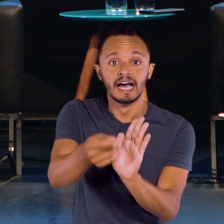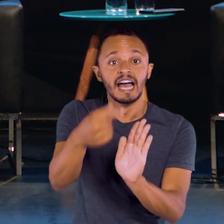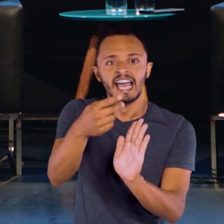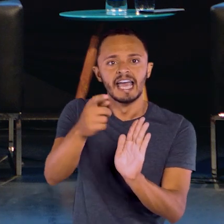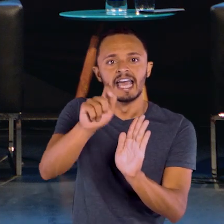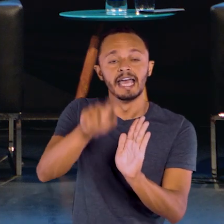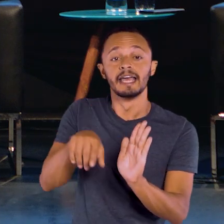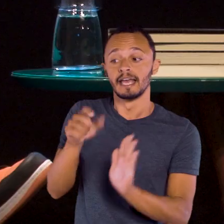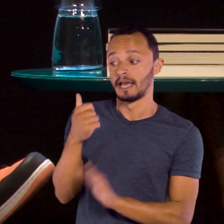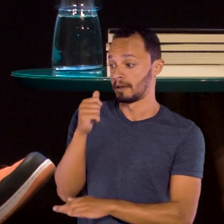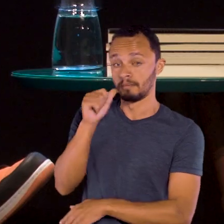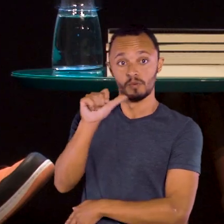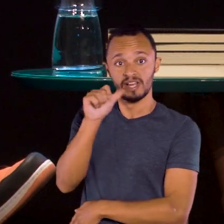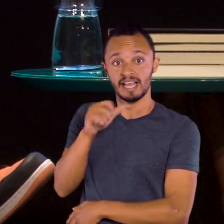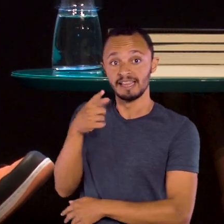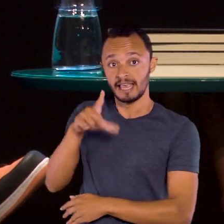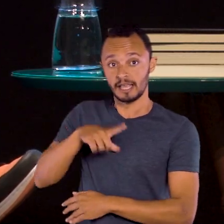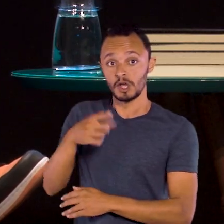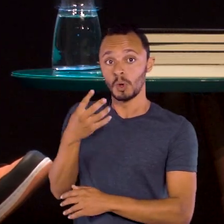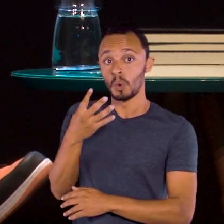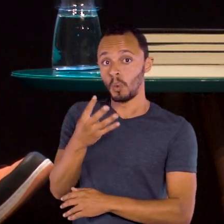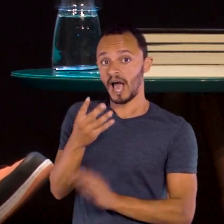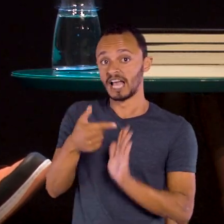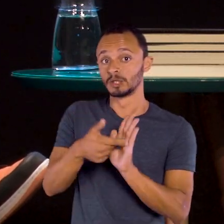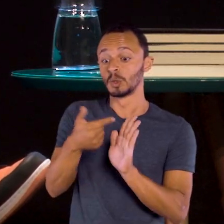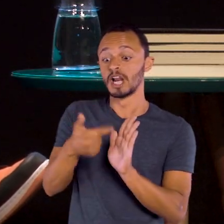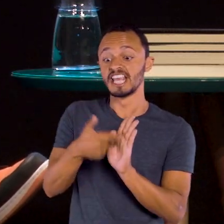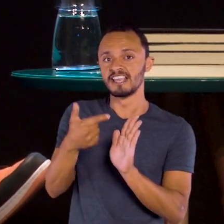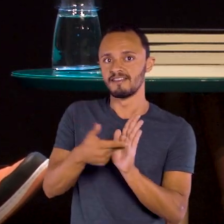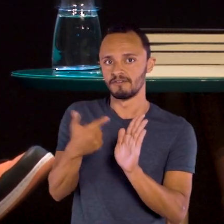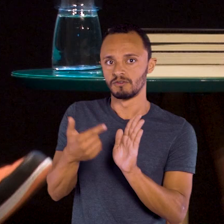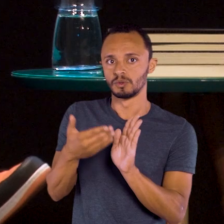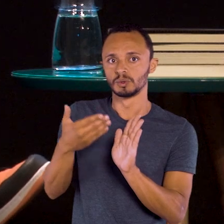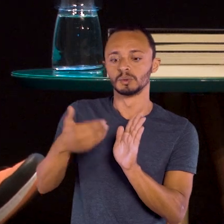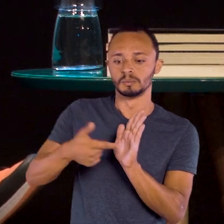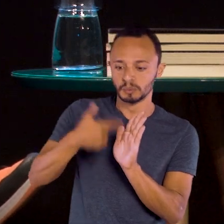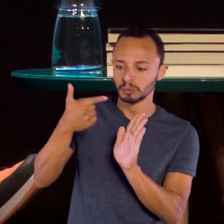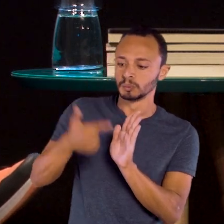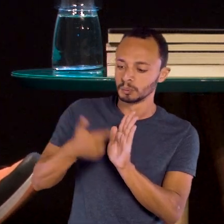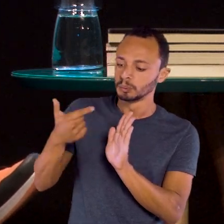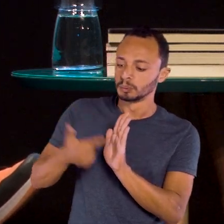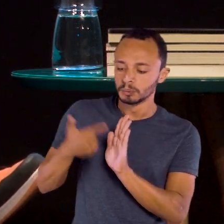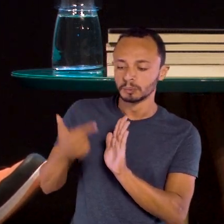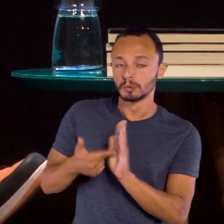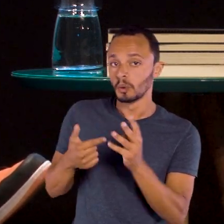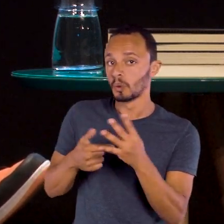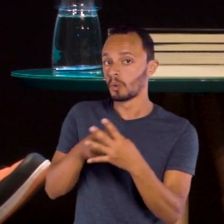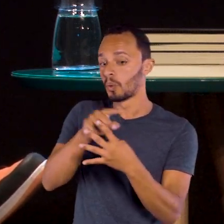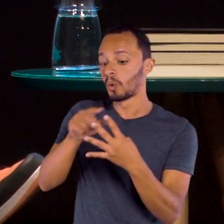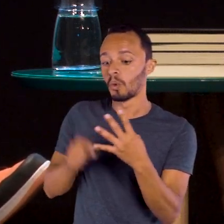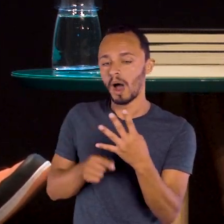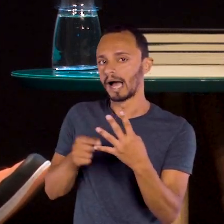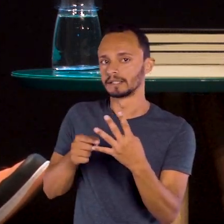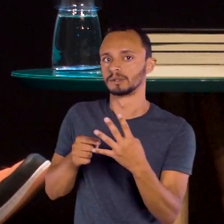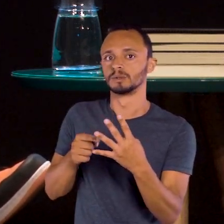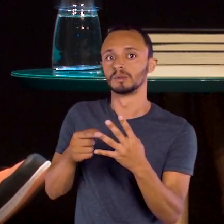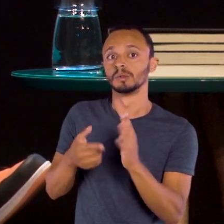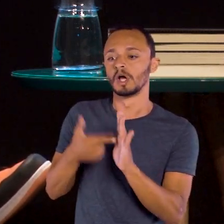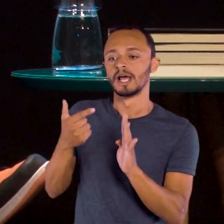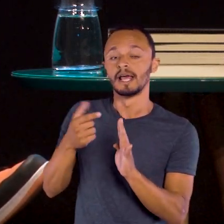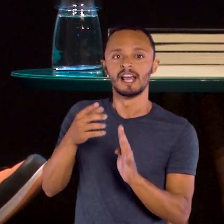falando. Ela tem 4 livros publicados, 4 romances, né, e fora